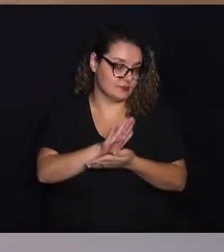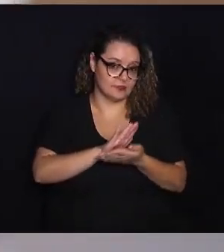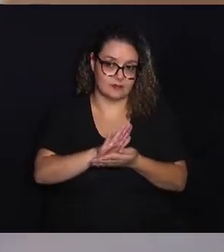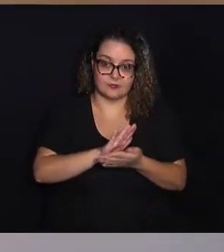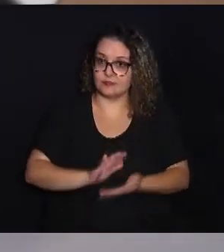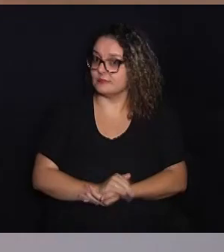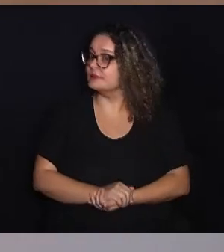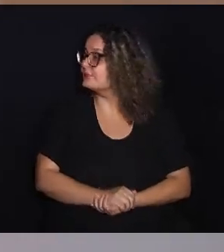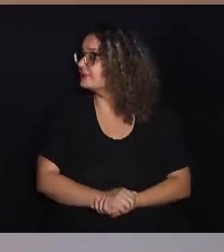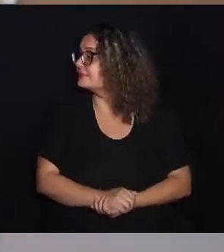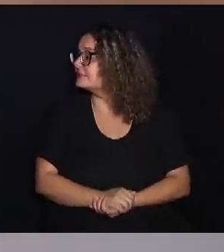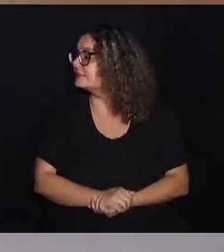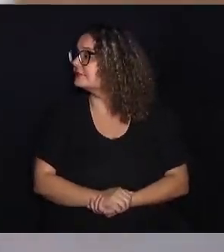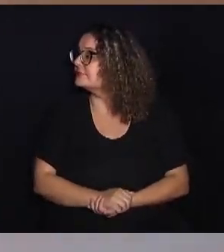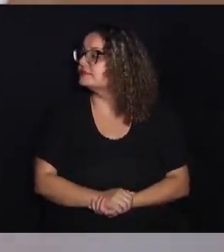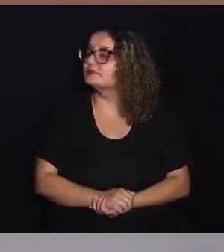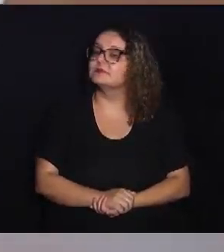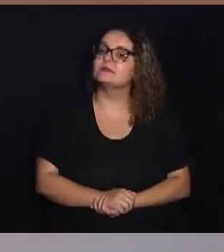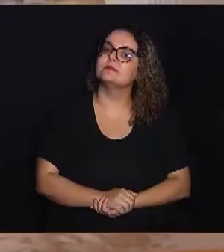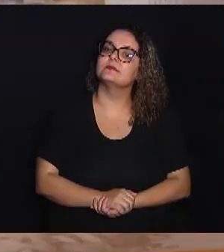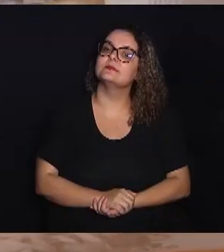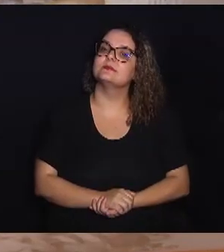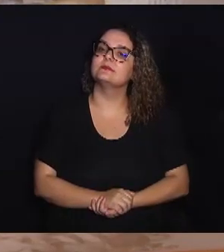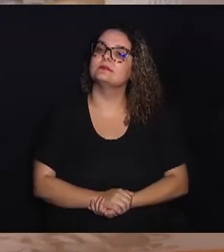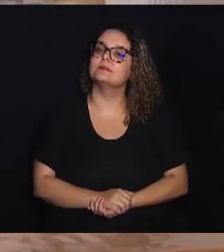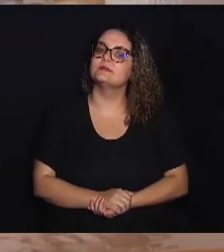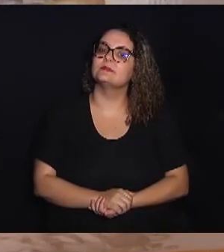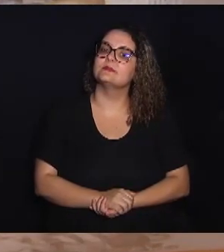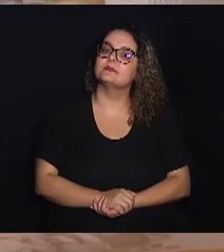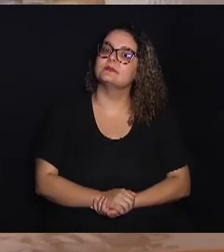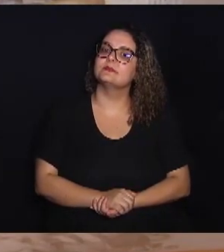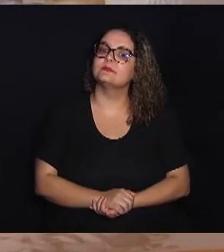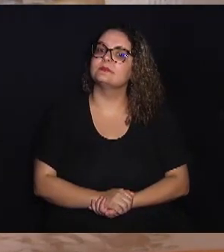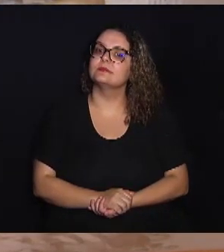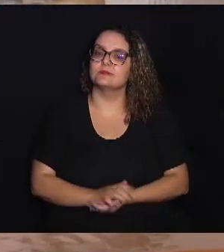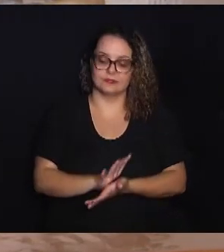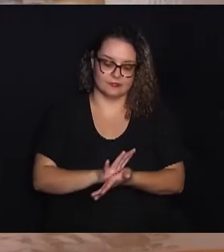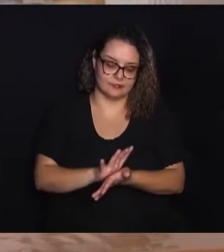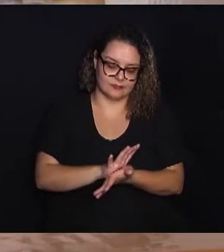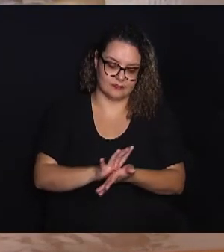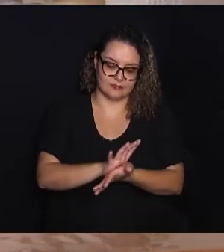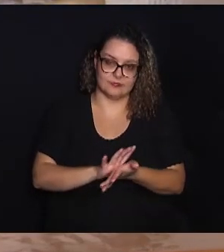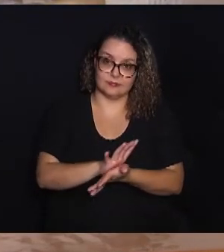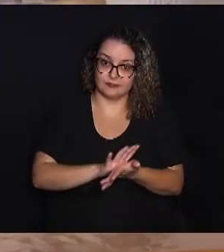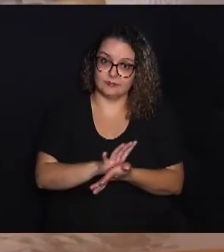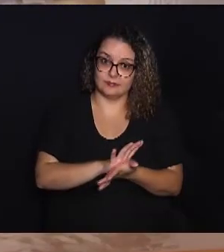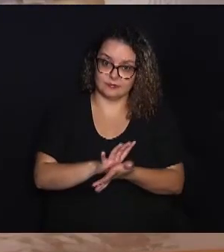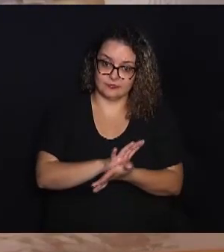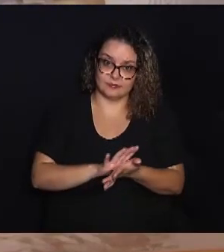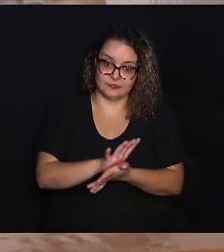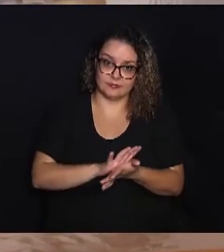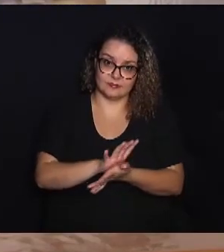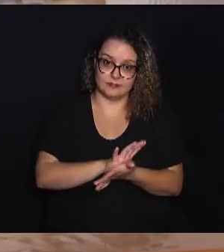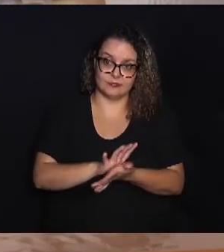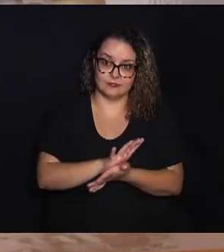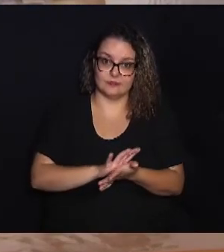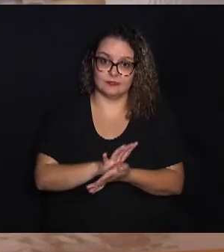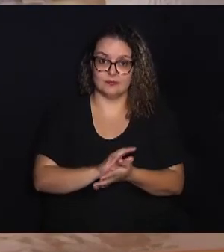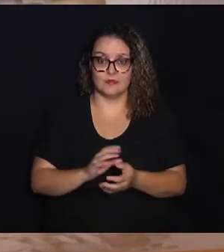luva também. Então, e o rosa é super clarinho, a gente vai dar uma limpadinha com álcool só